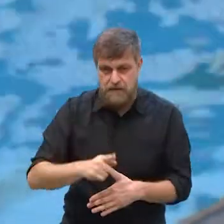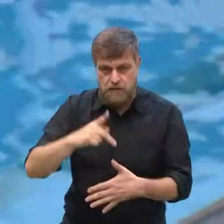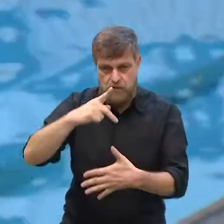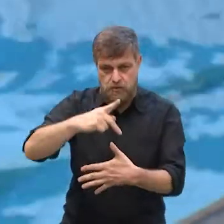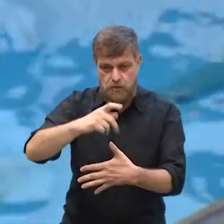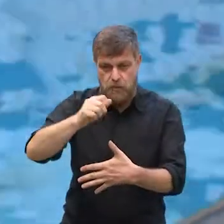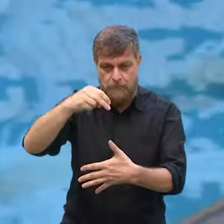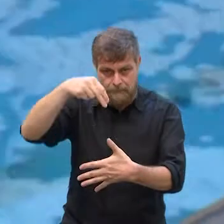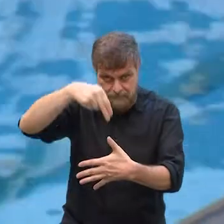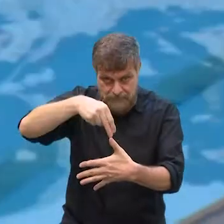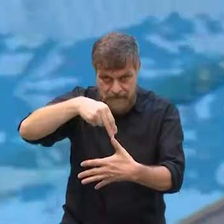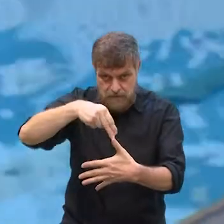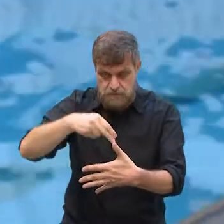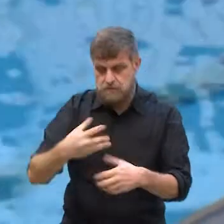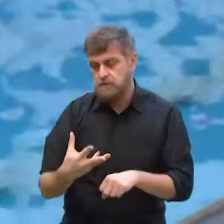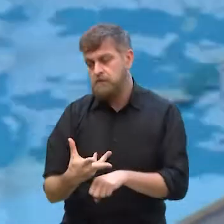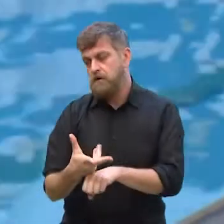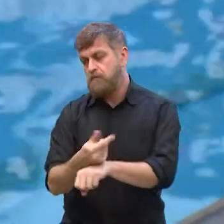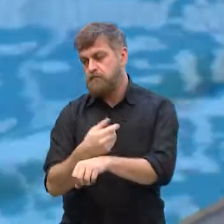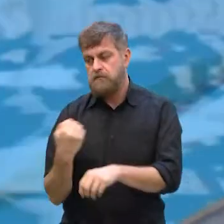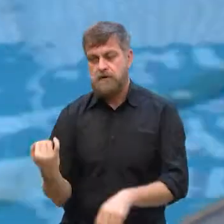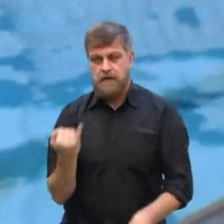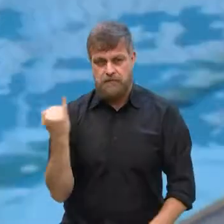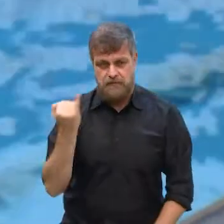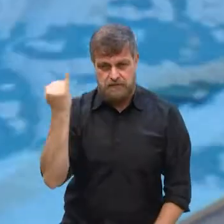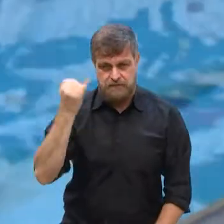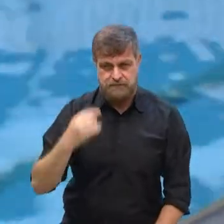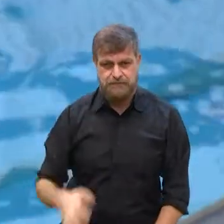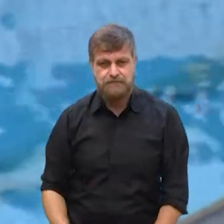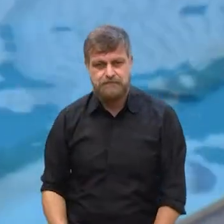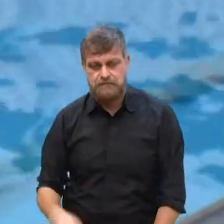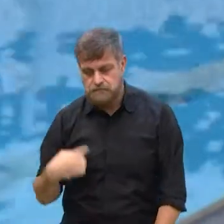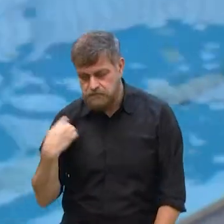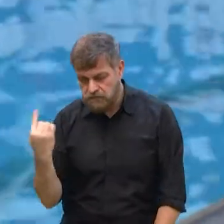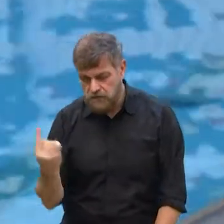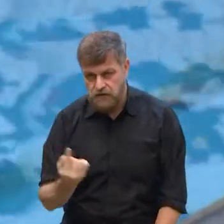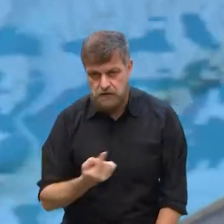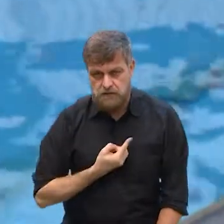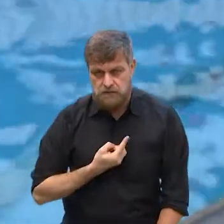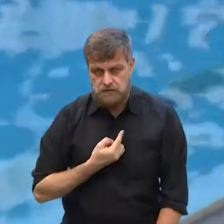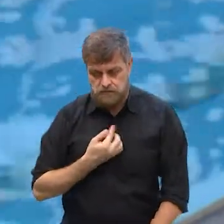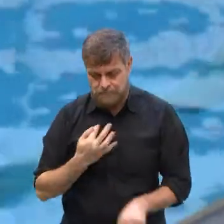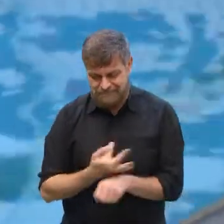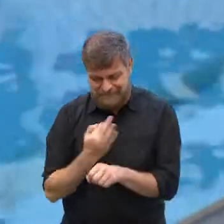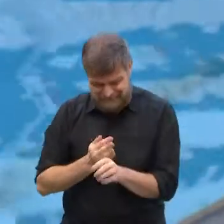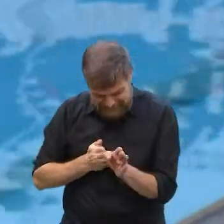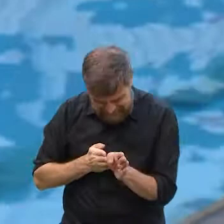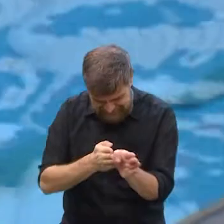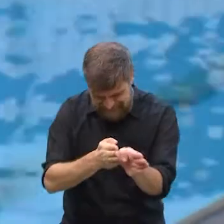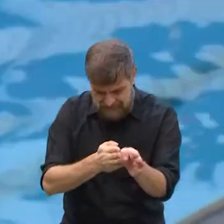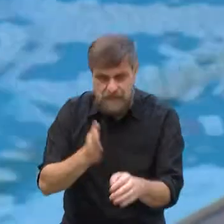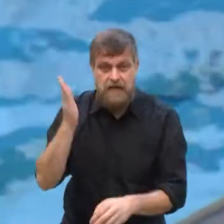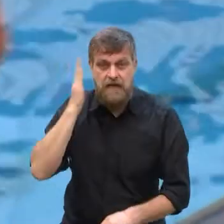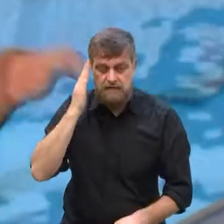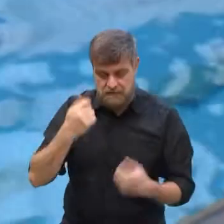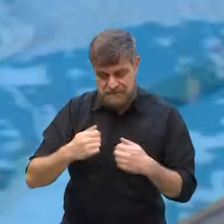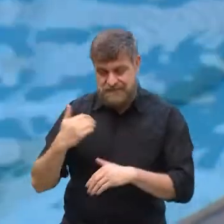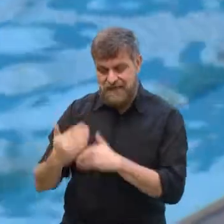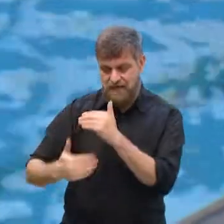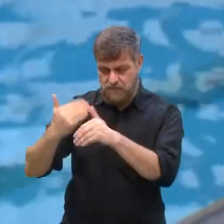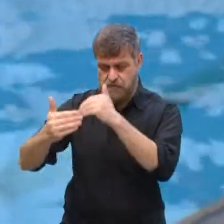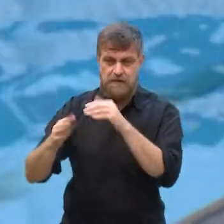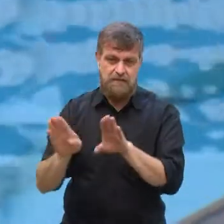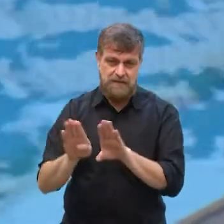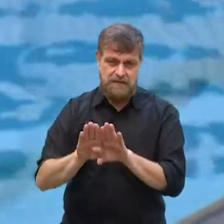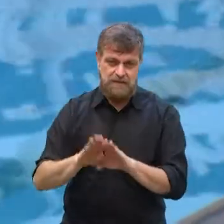algo incrível, é muito, muito importante para a gente estar nessa caminhada, né? Mas eu sei o quanto tem que evoluir, mas eu também